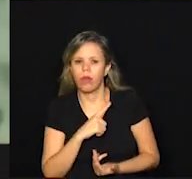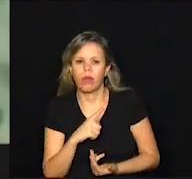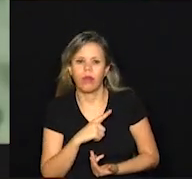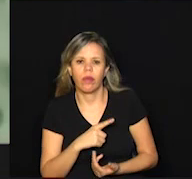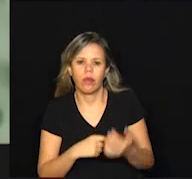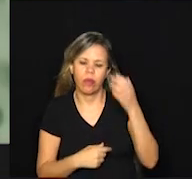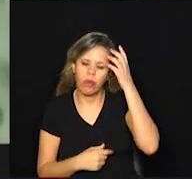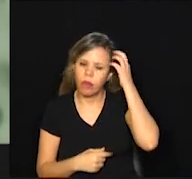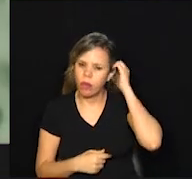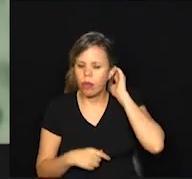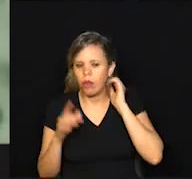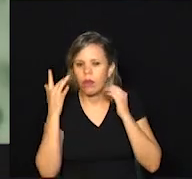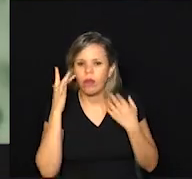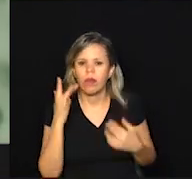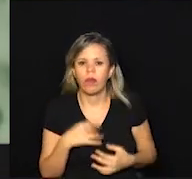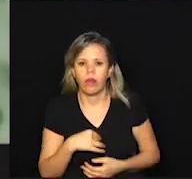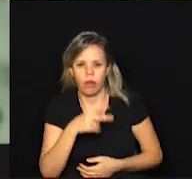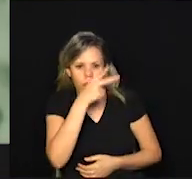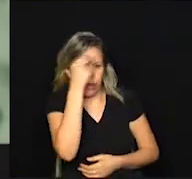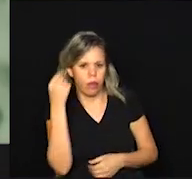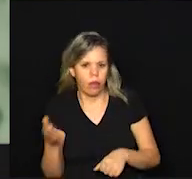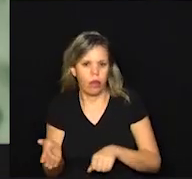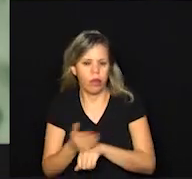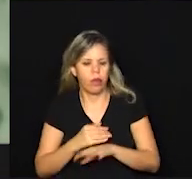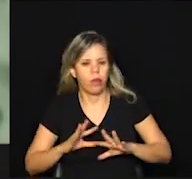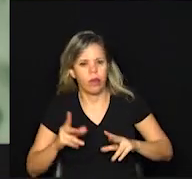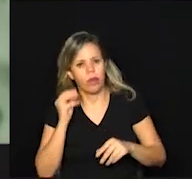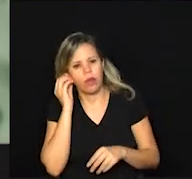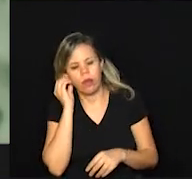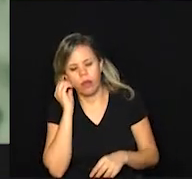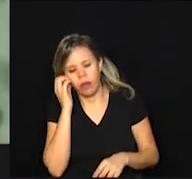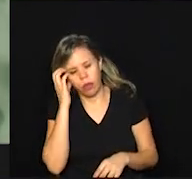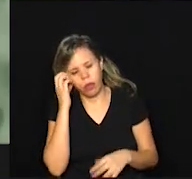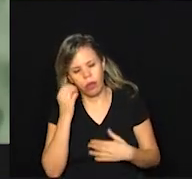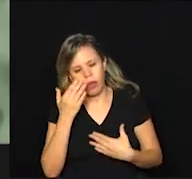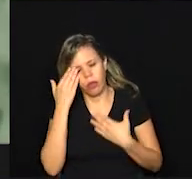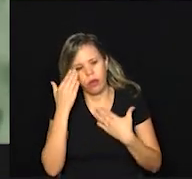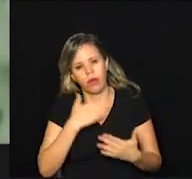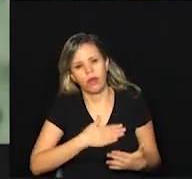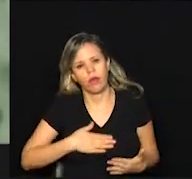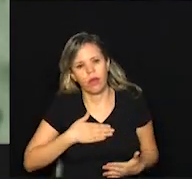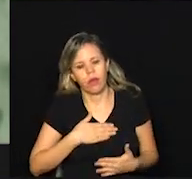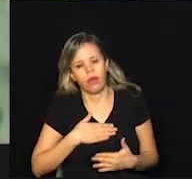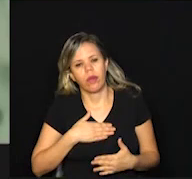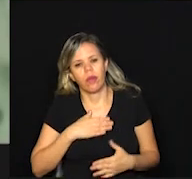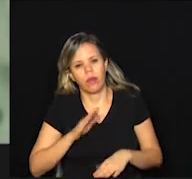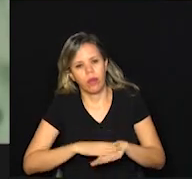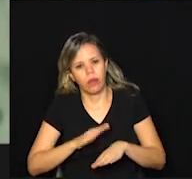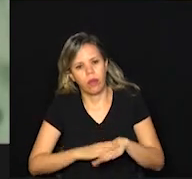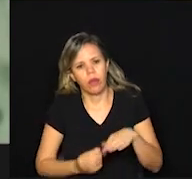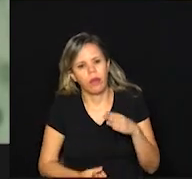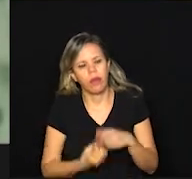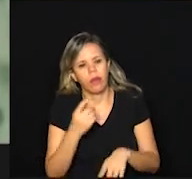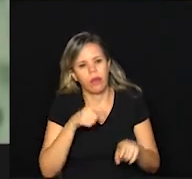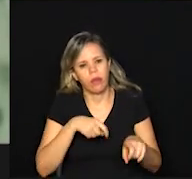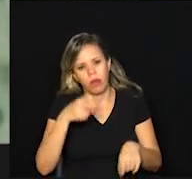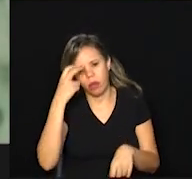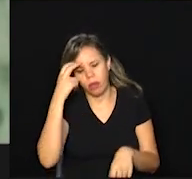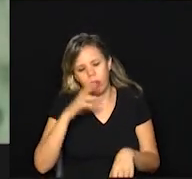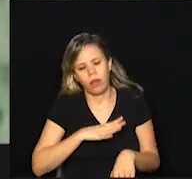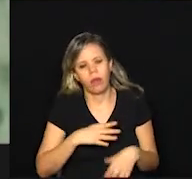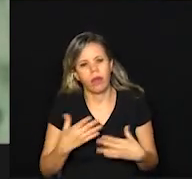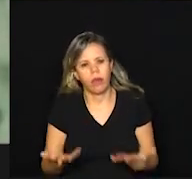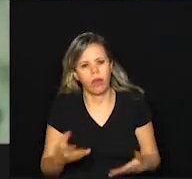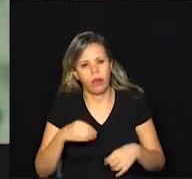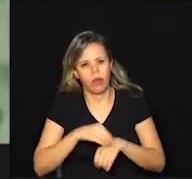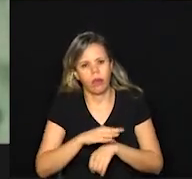né Eu acho que o poder público antes de tudo deveria ser muito grato aos fazedores de Cultura dessa cidade